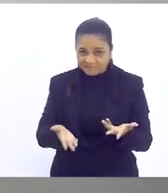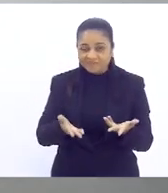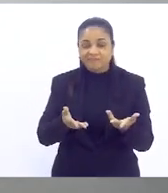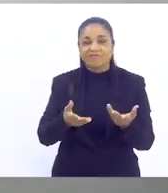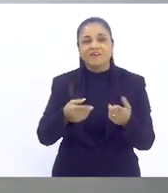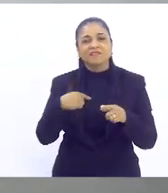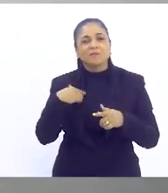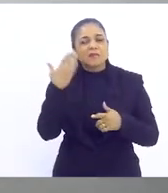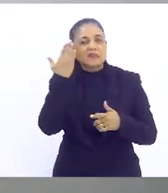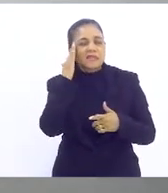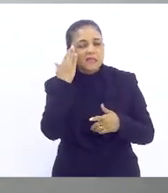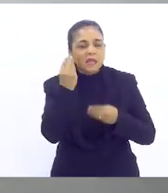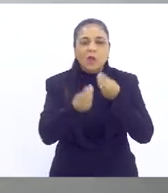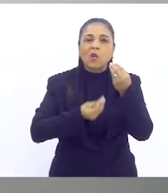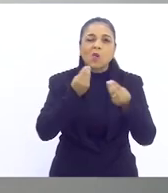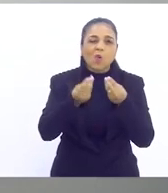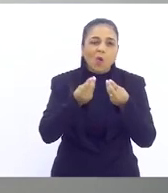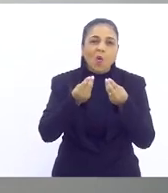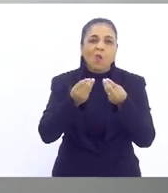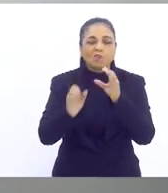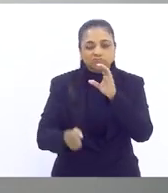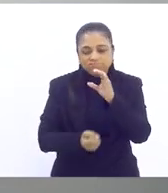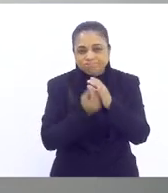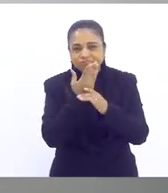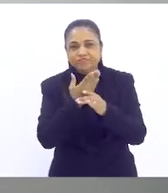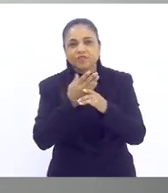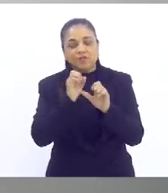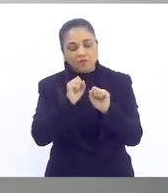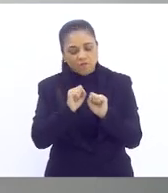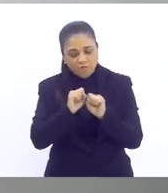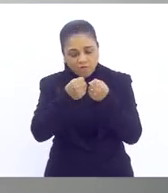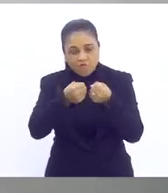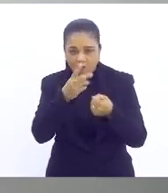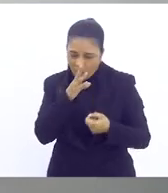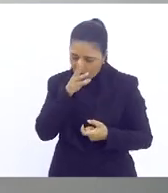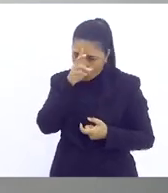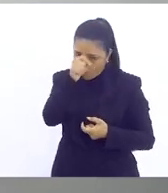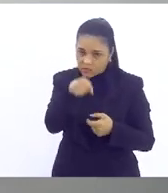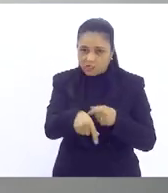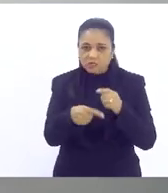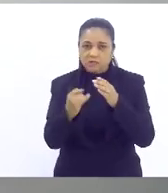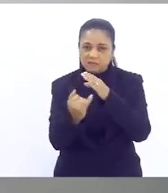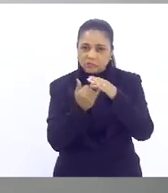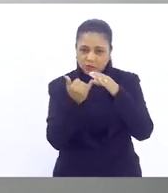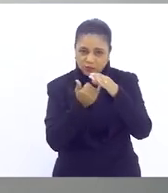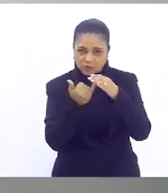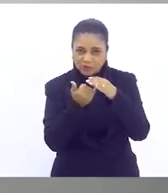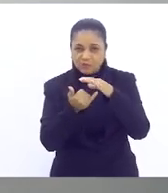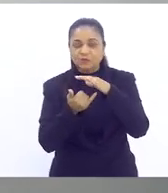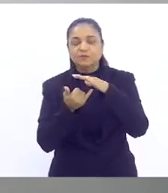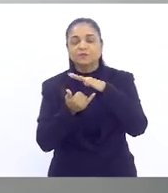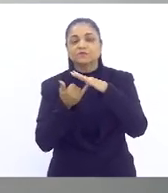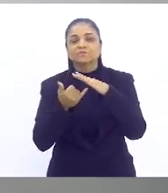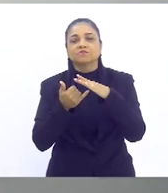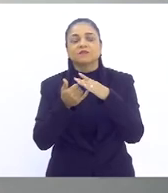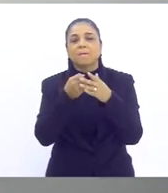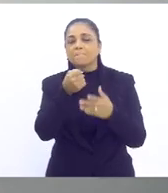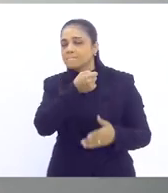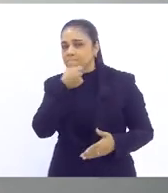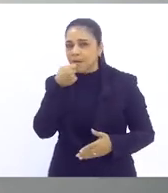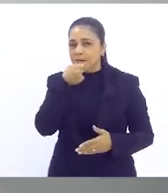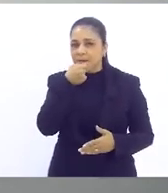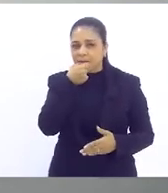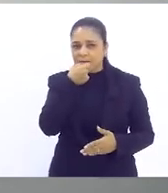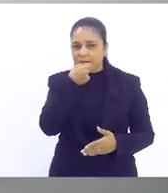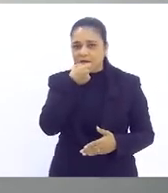entender bem a origem a necessidade de fortalecer esse Instituto né é passar então agora para